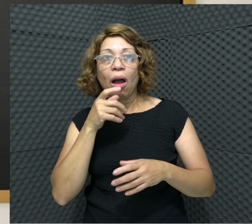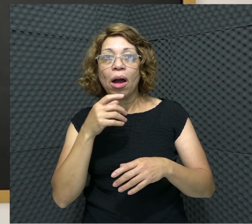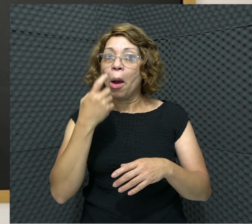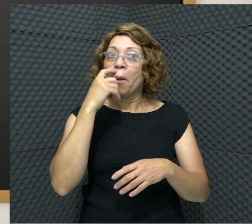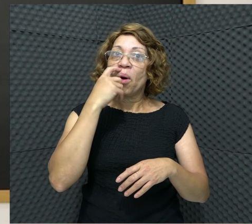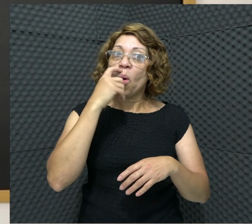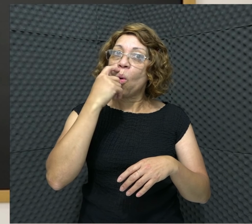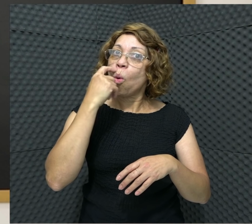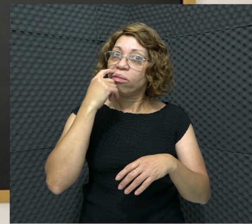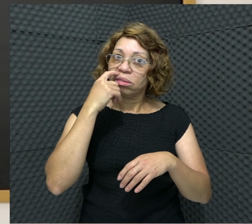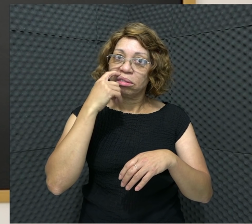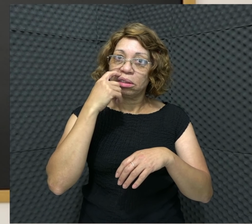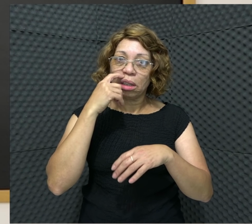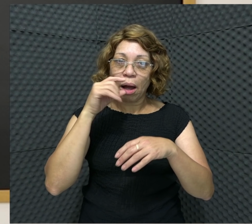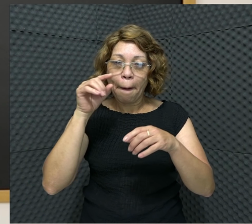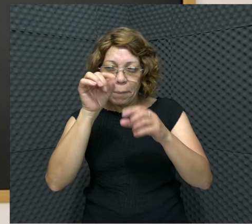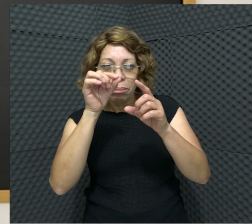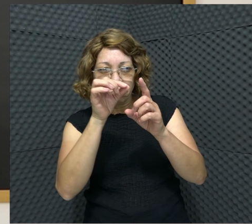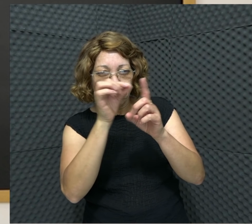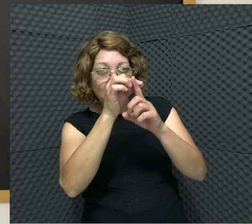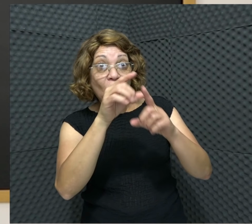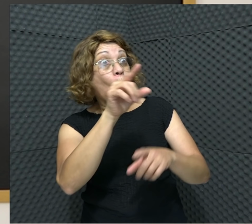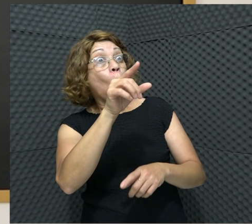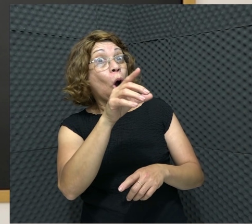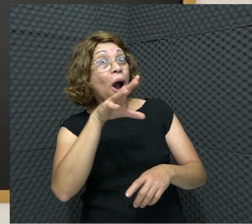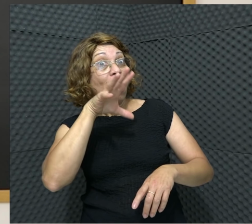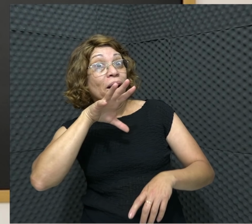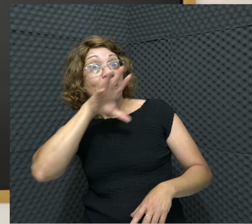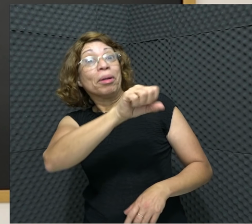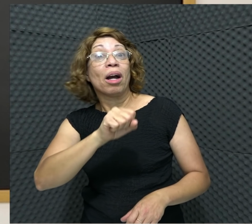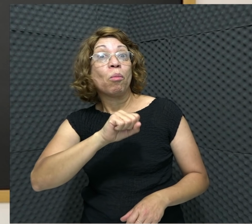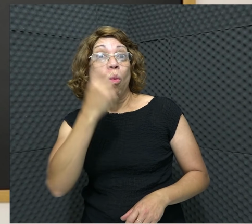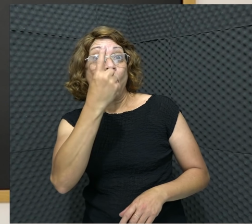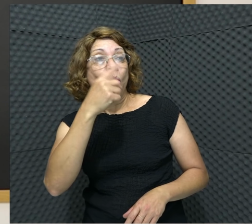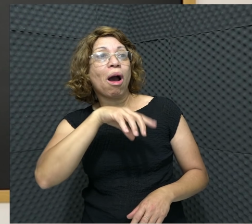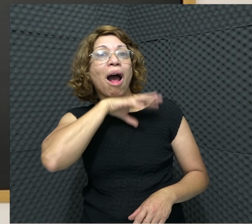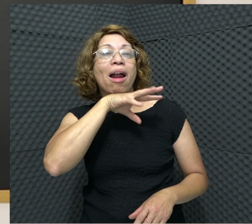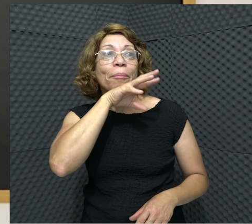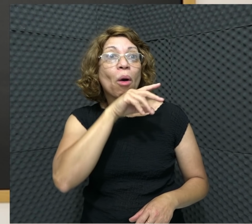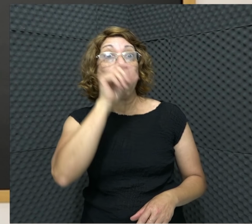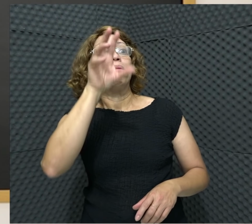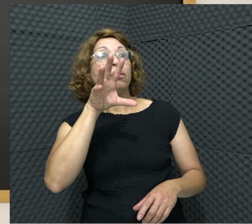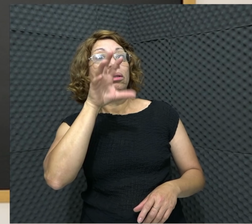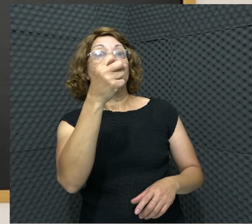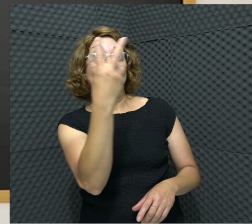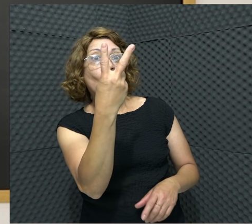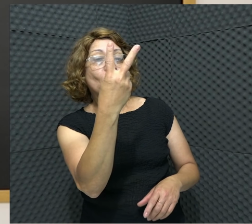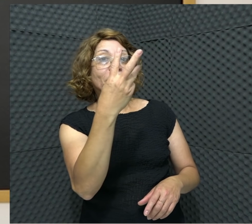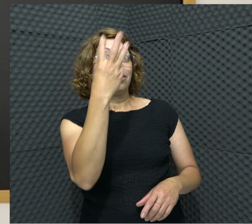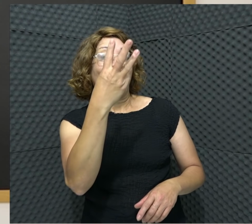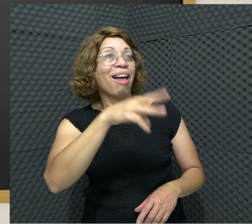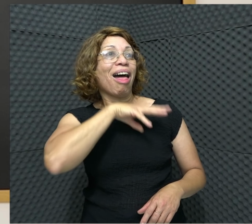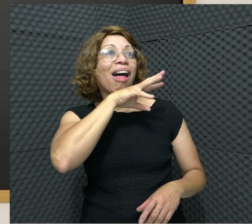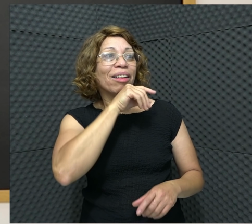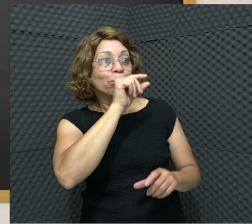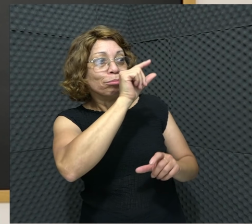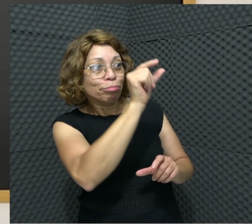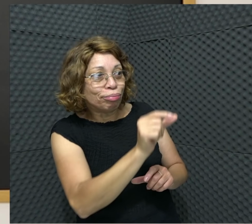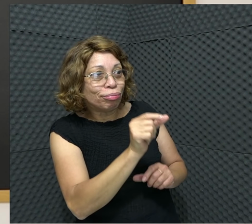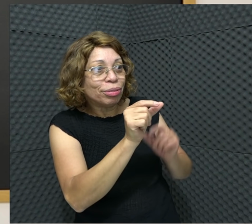no osso, colocava aqui um palitinho, olha, caçamos um animal, caçamos 2 animais, 3